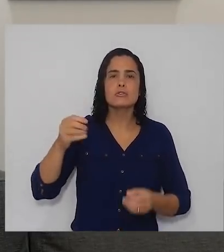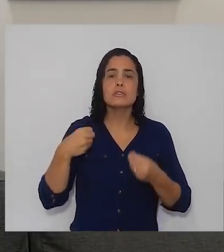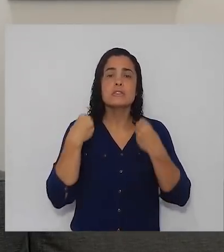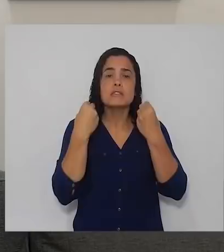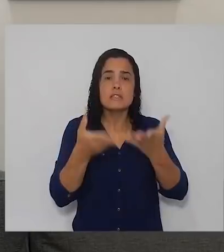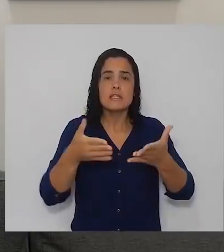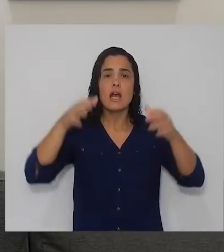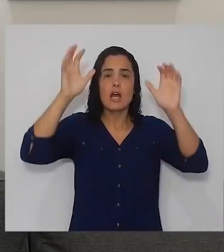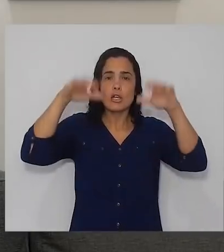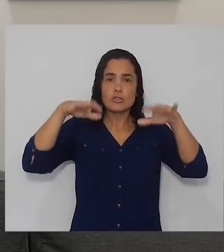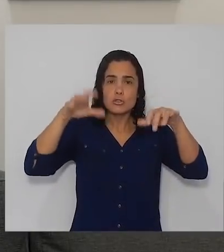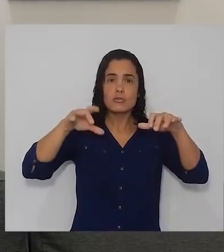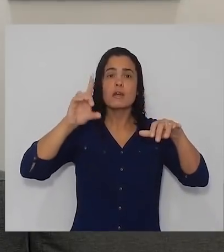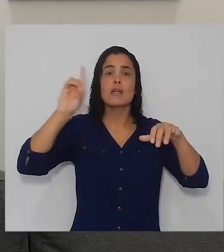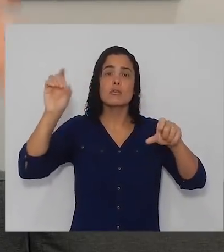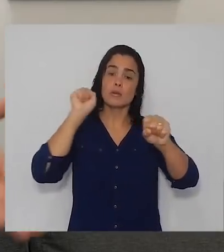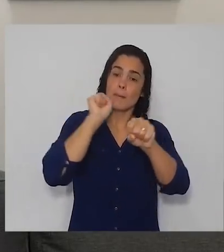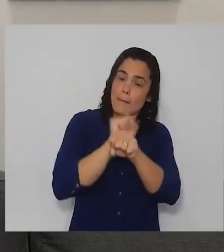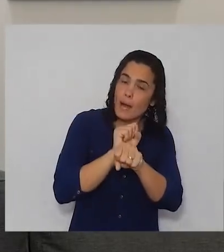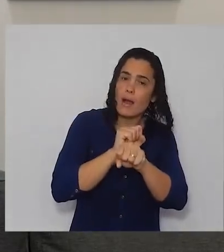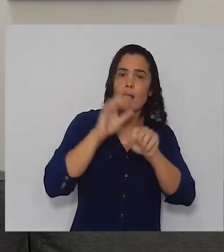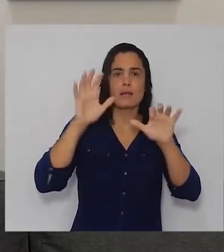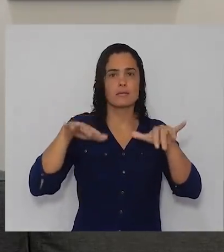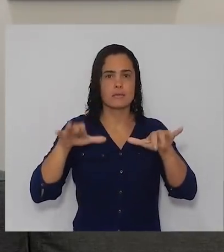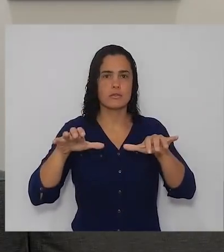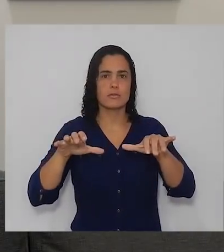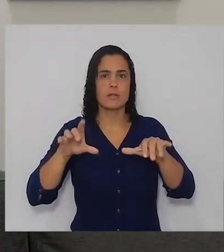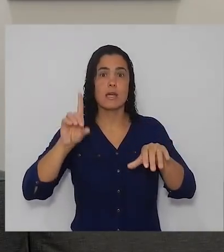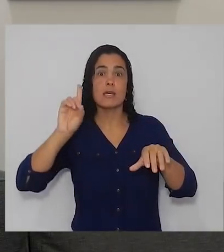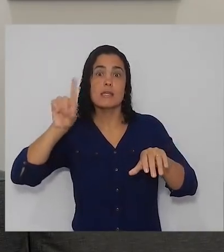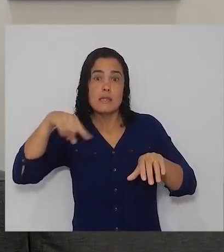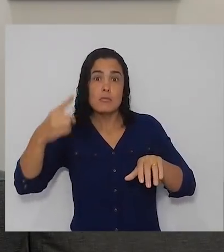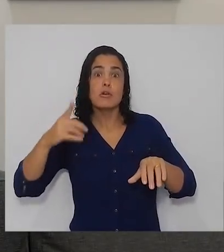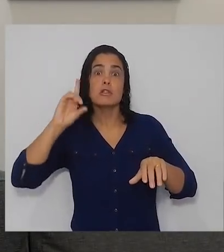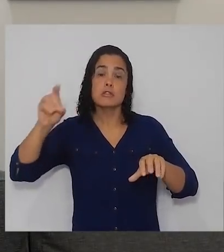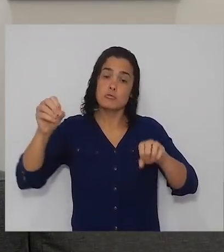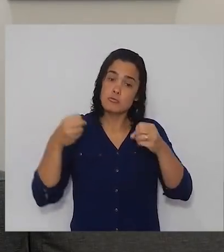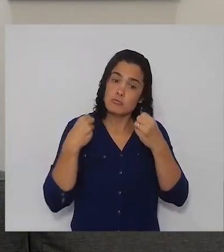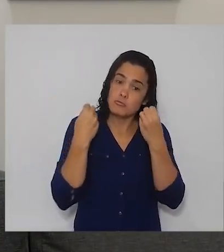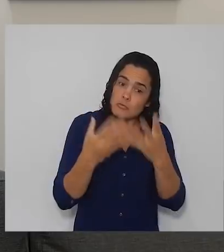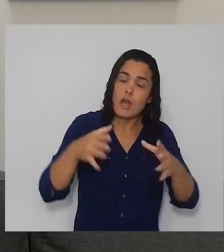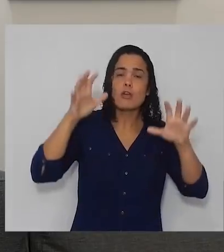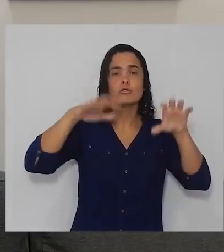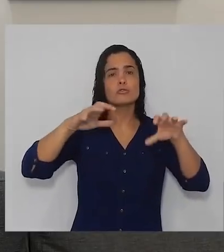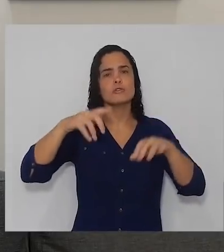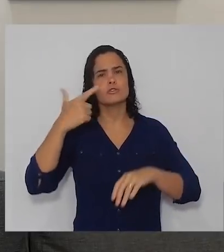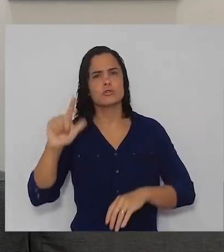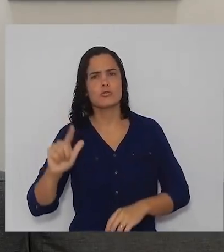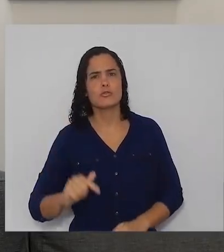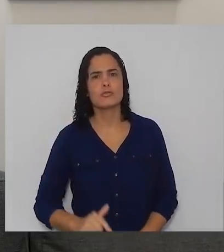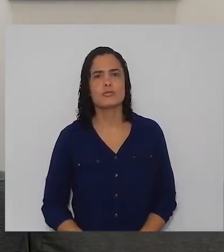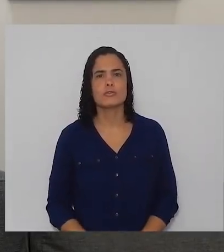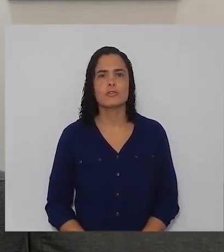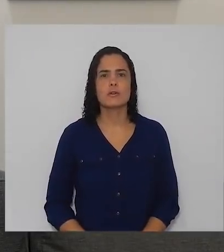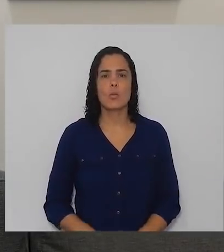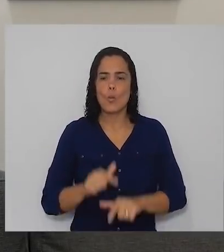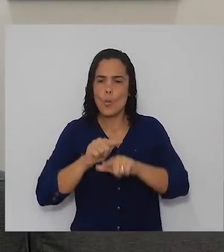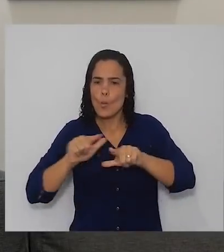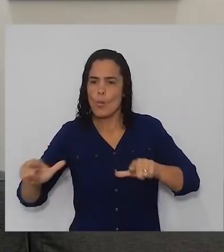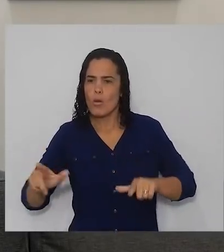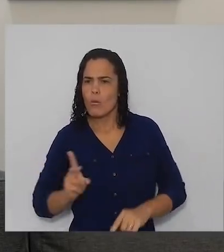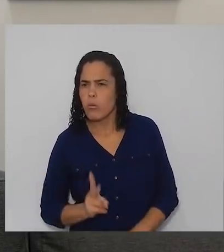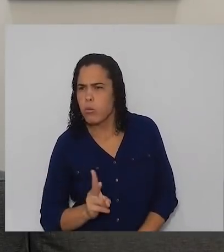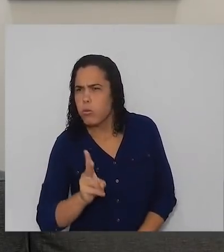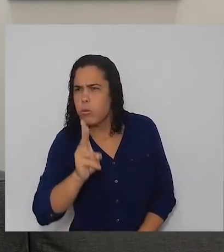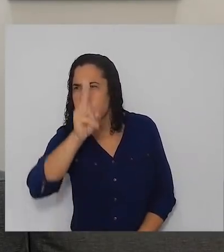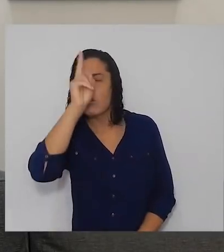é o Deus que retém a chuva e que depois dá a chuva novamente. O tempo de seca não durou uma eternidade.